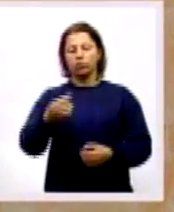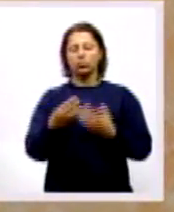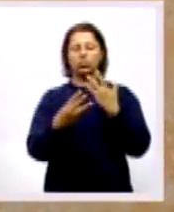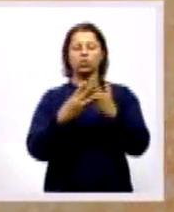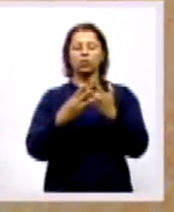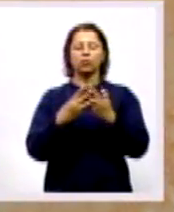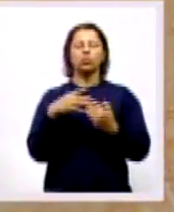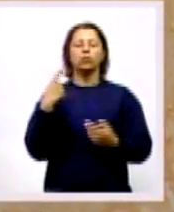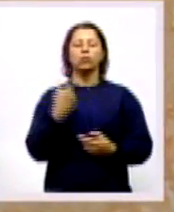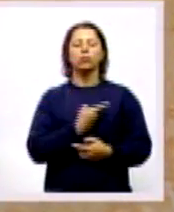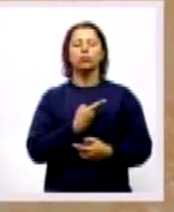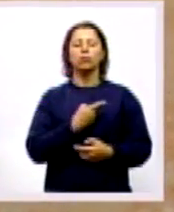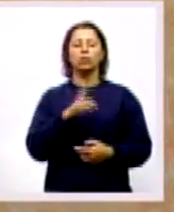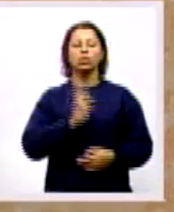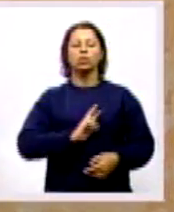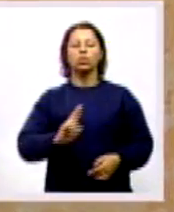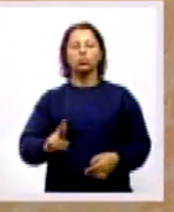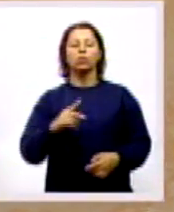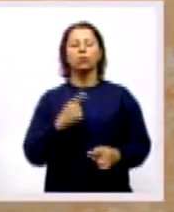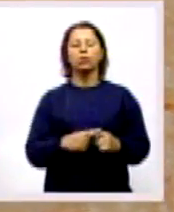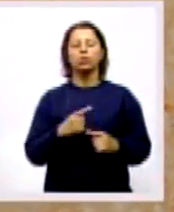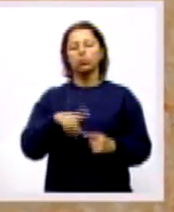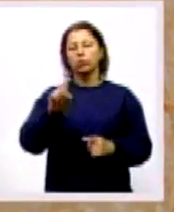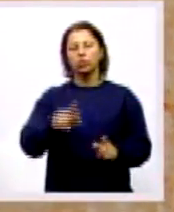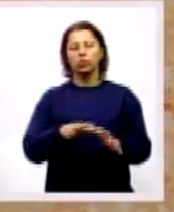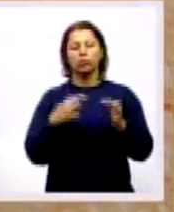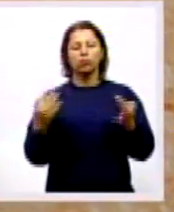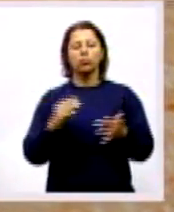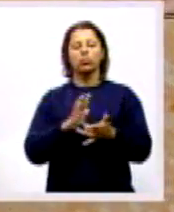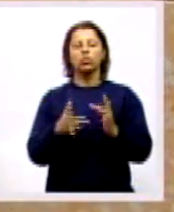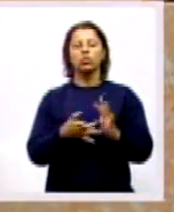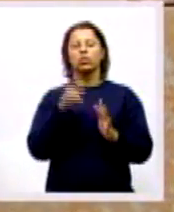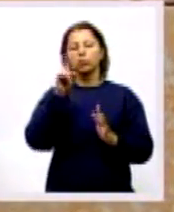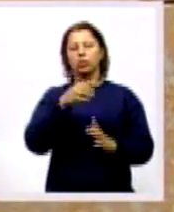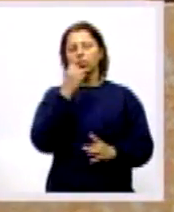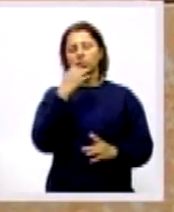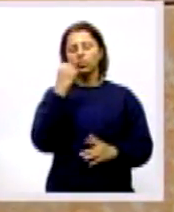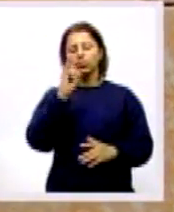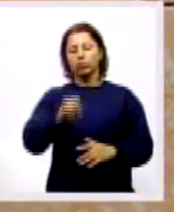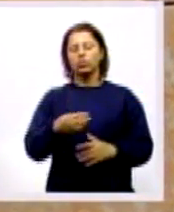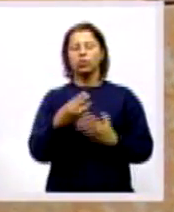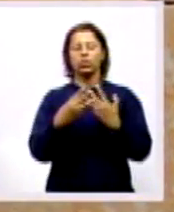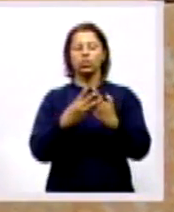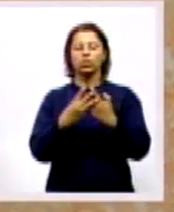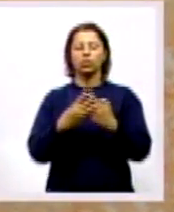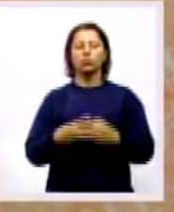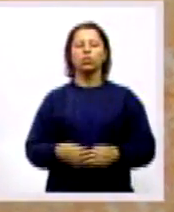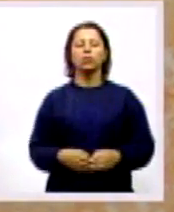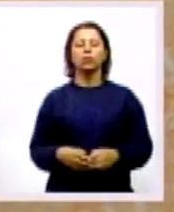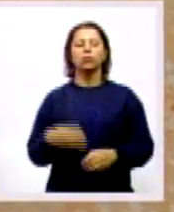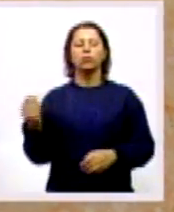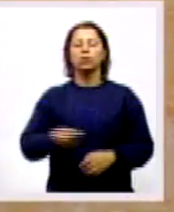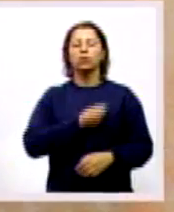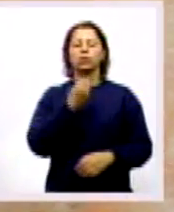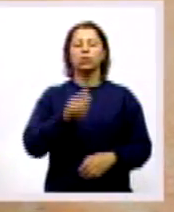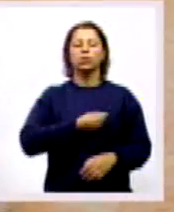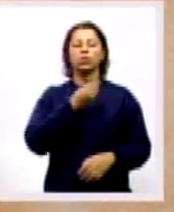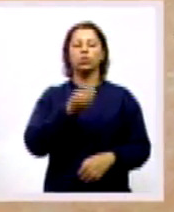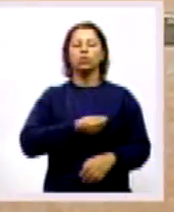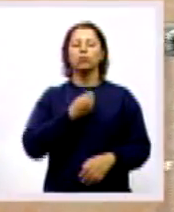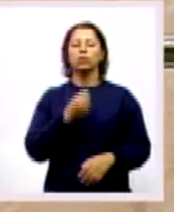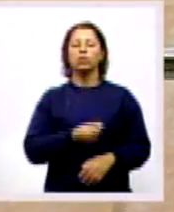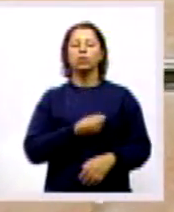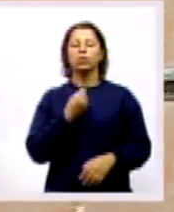religião, do nosso cristianismo, por uma razão muito simples. Jesus era um bom judeu e viveu